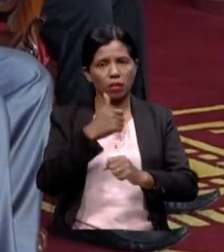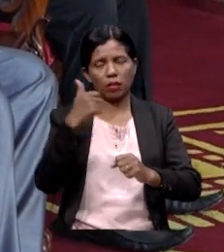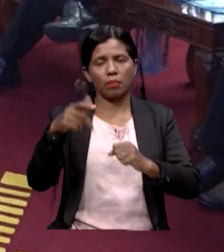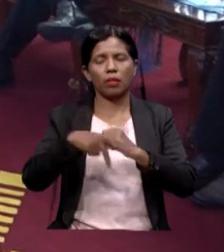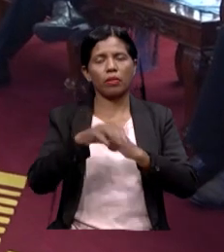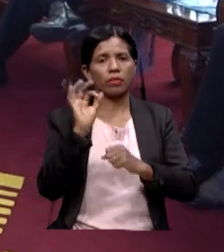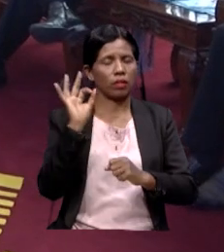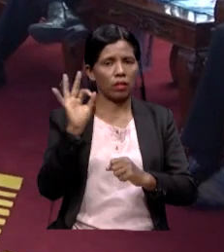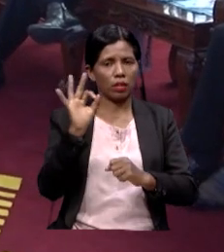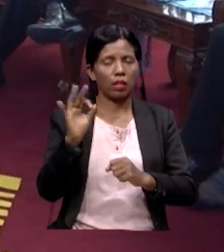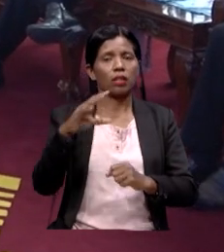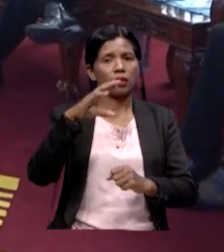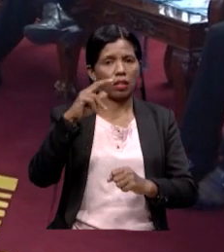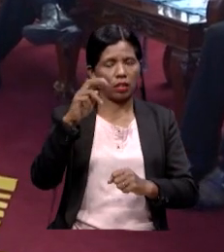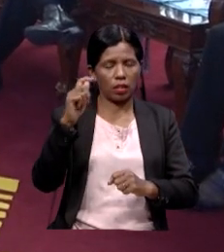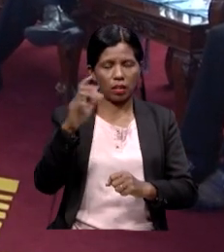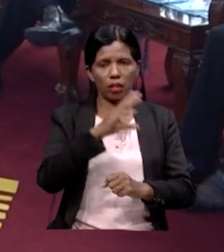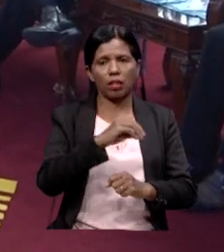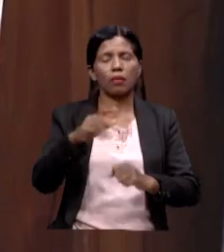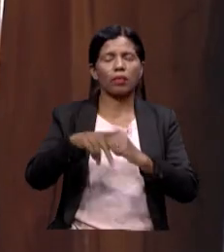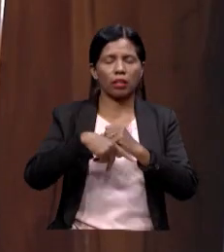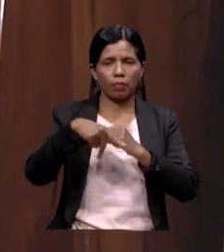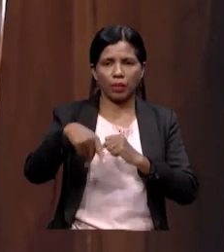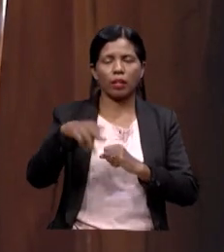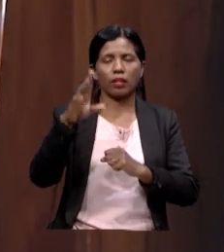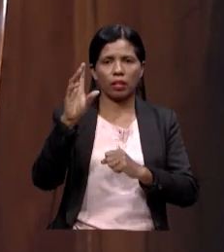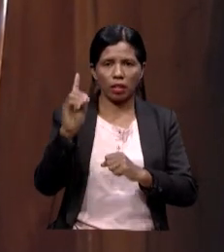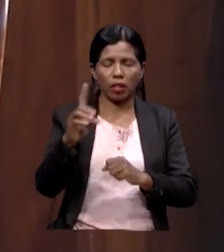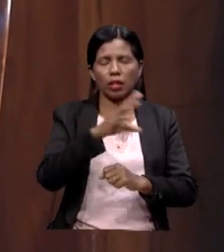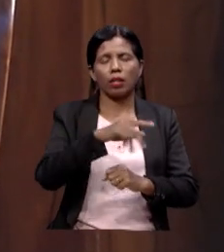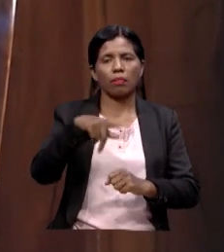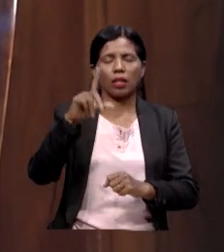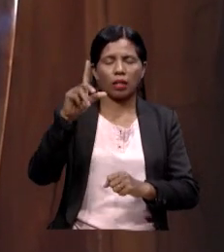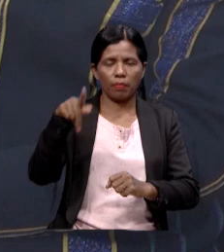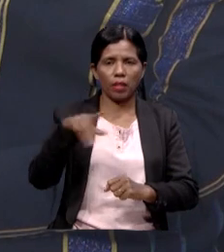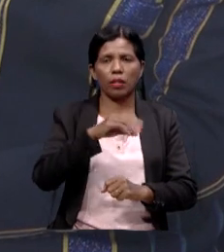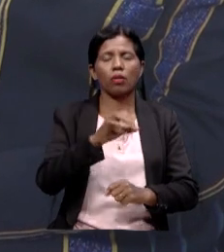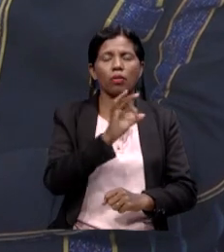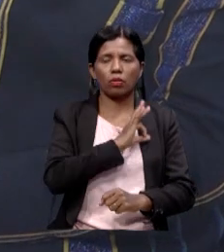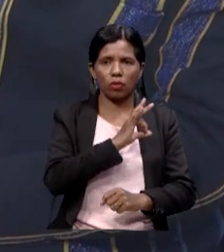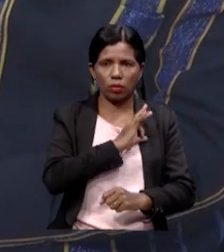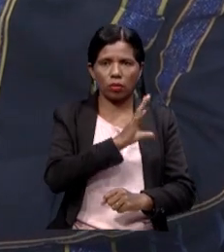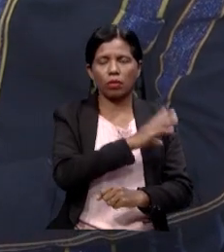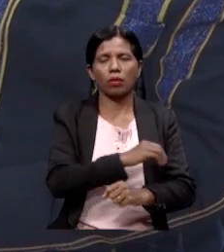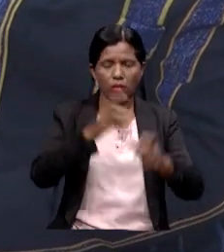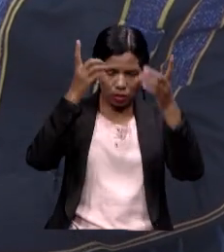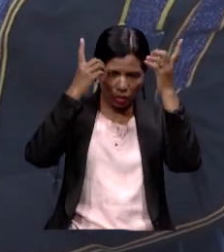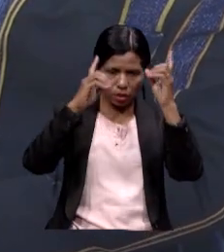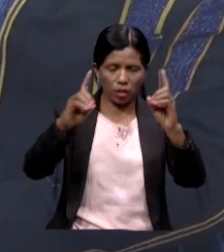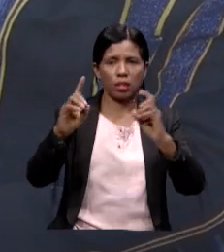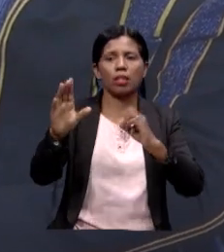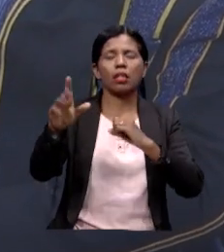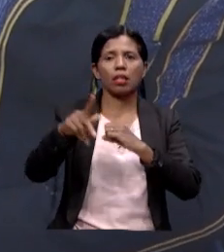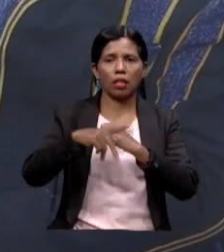Partido Fretelin, CNRT, Partido Democrático, PLP, no Cunto, Moloch decreta calendário eleição